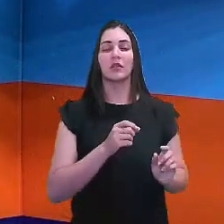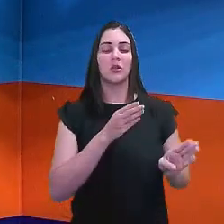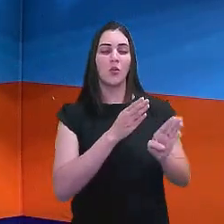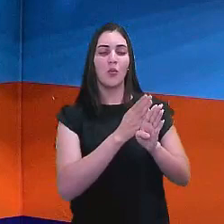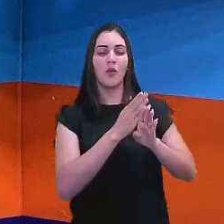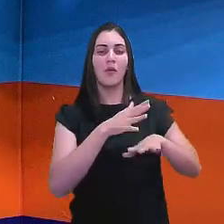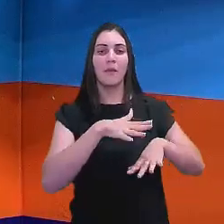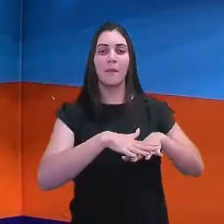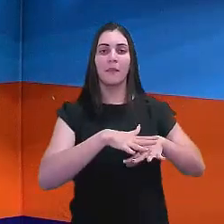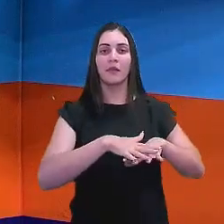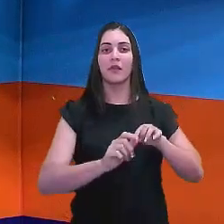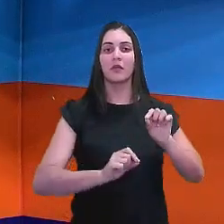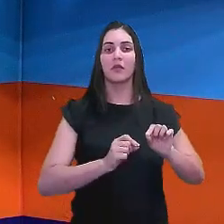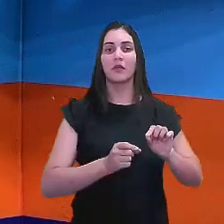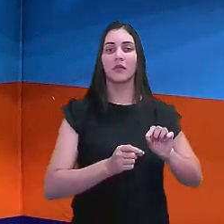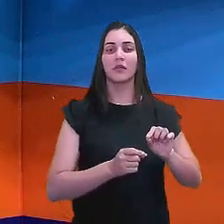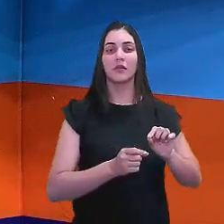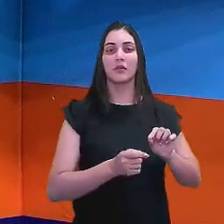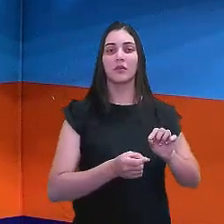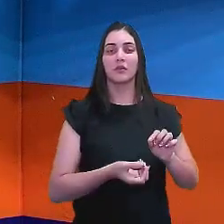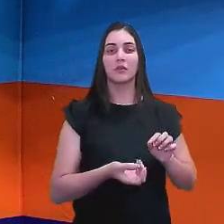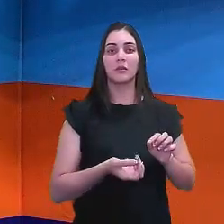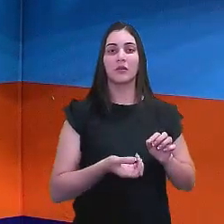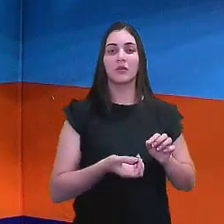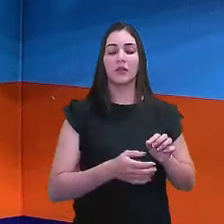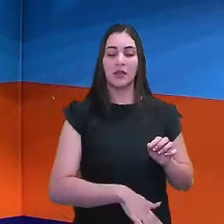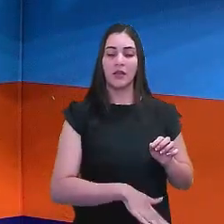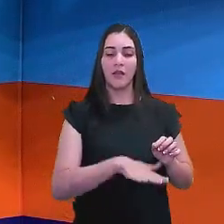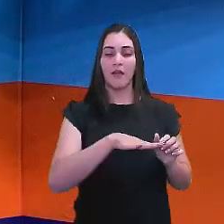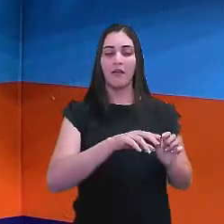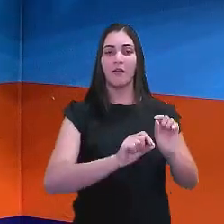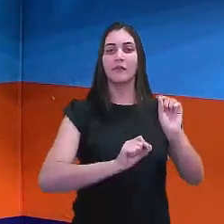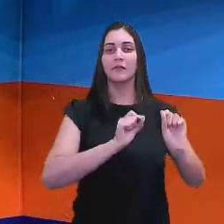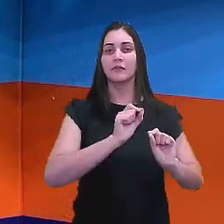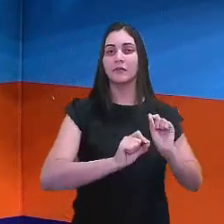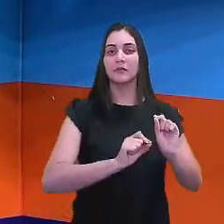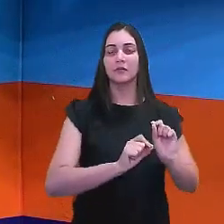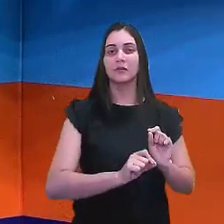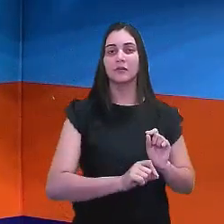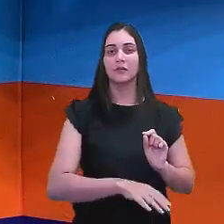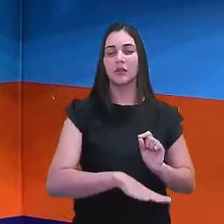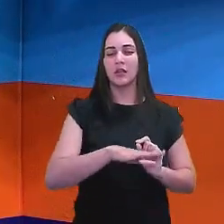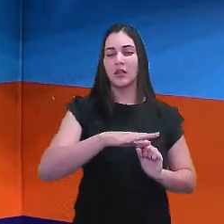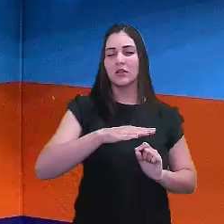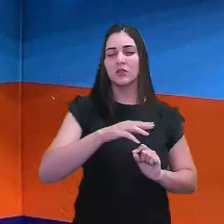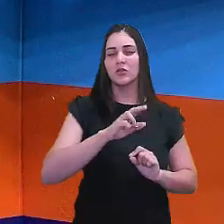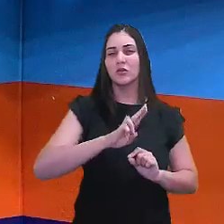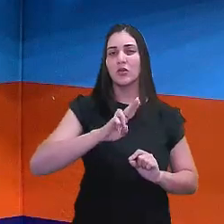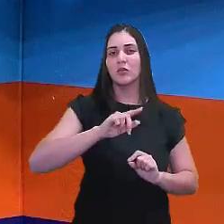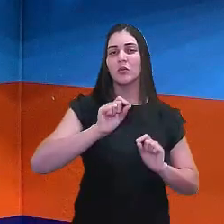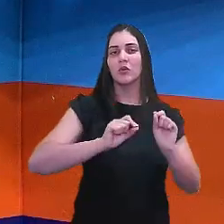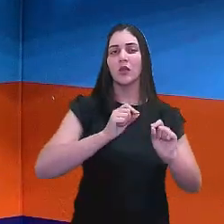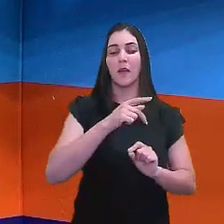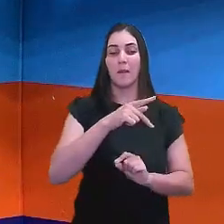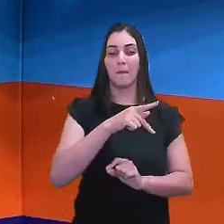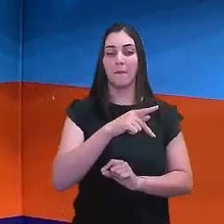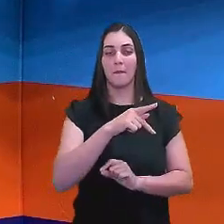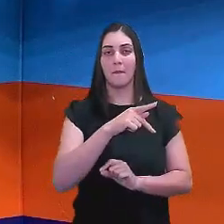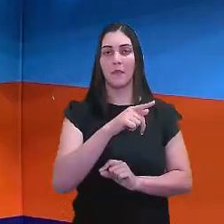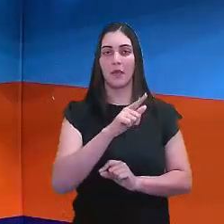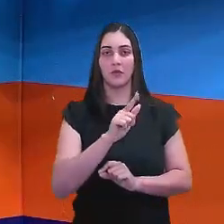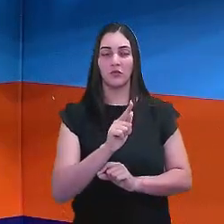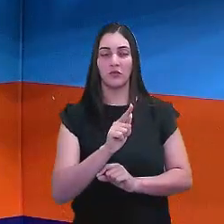matemática, crescem por um crescimento chamado de uma PG, né? Crescimento progressivo